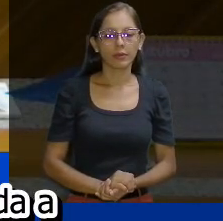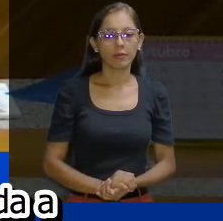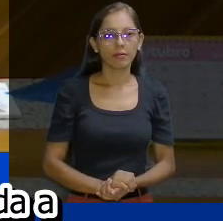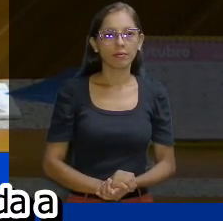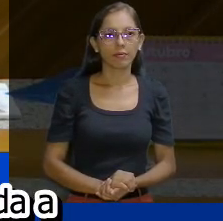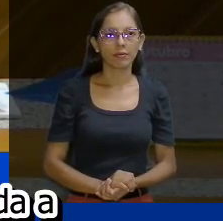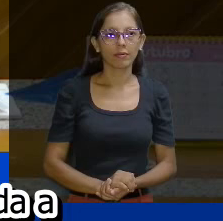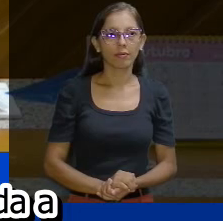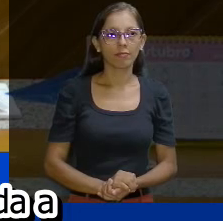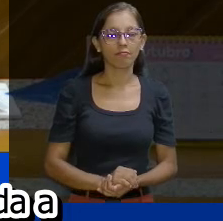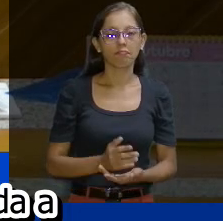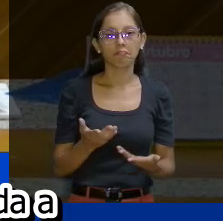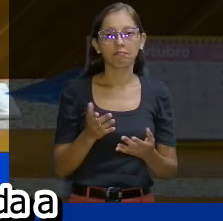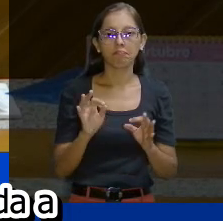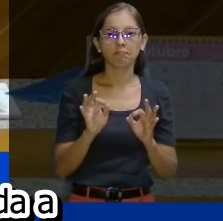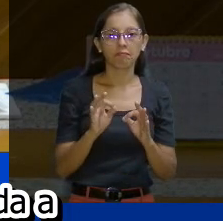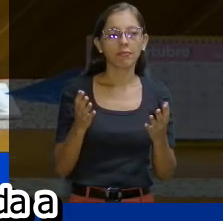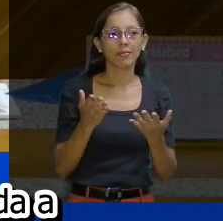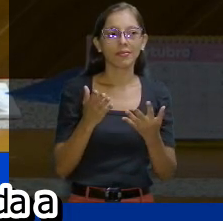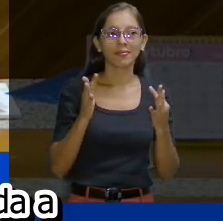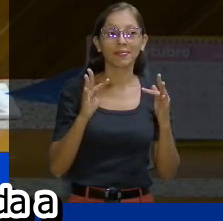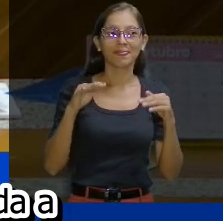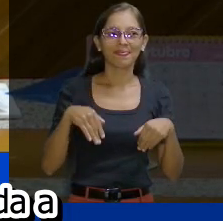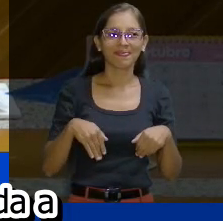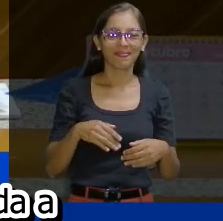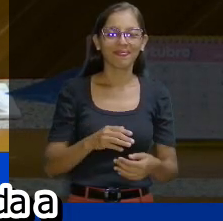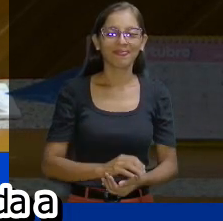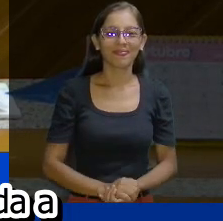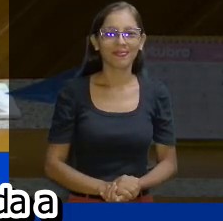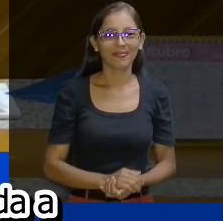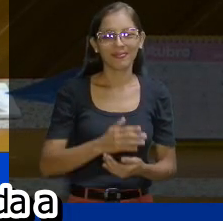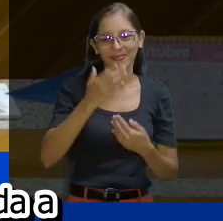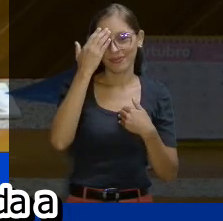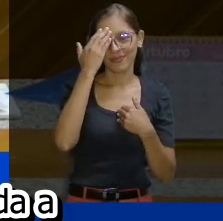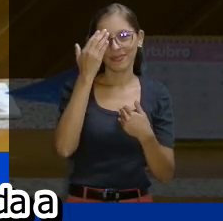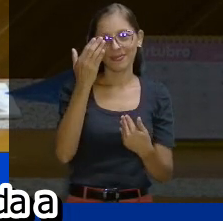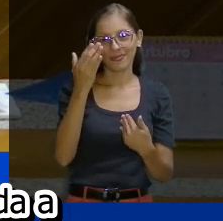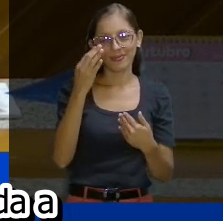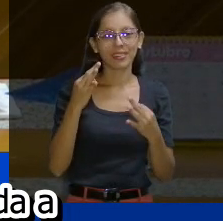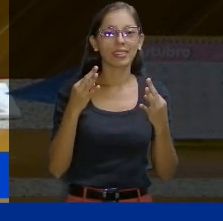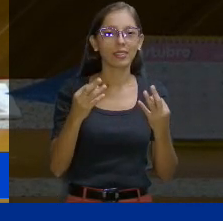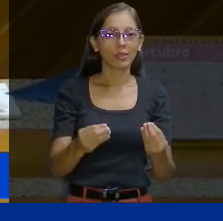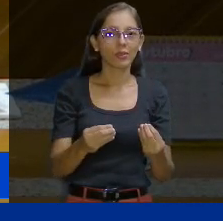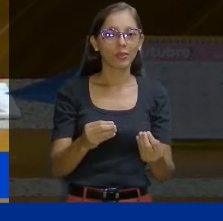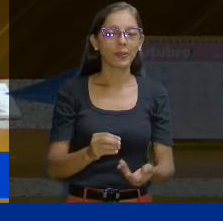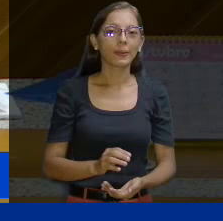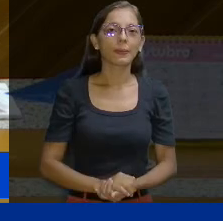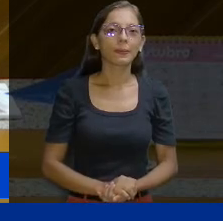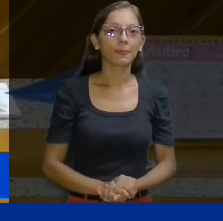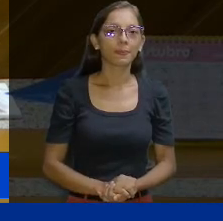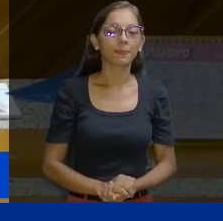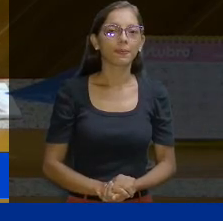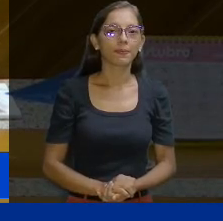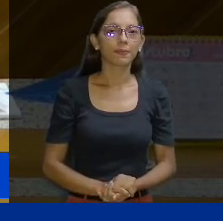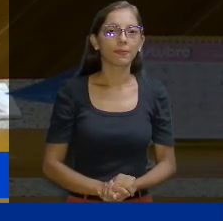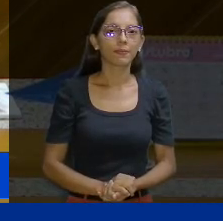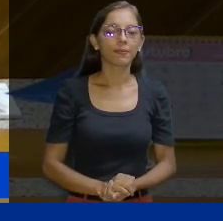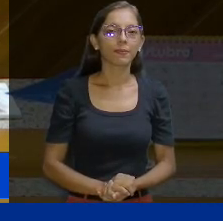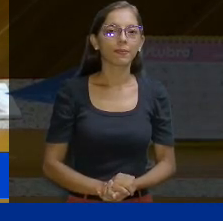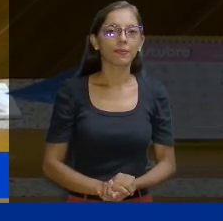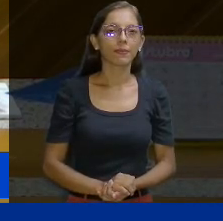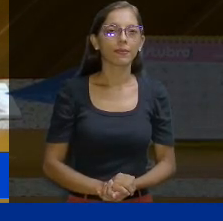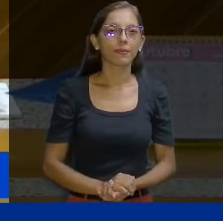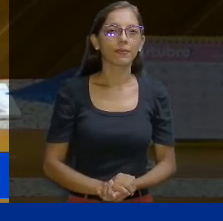Nada mais havendo a tratar, eu declaro encerrada a presente sessão, agradecendo a presença de todos. Próxima sessão.